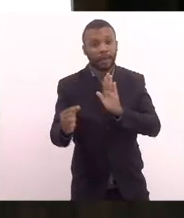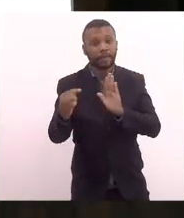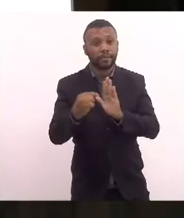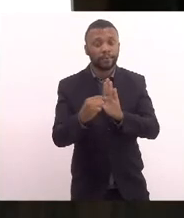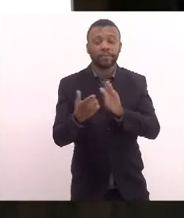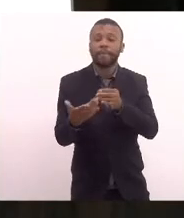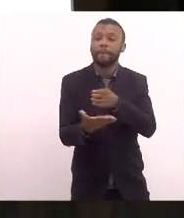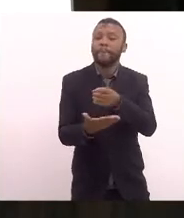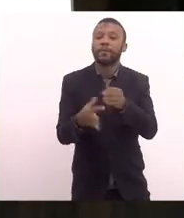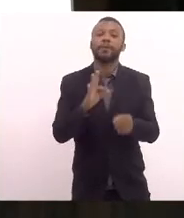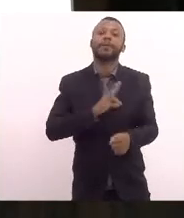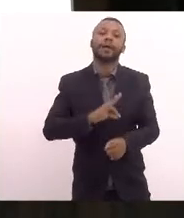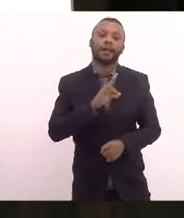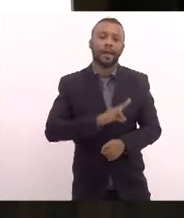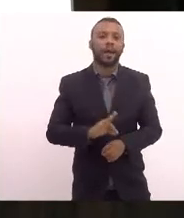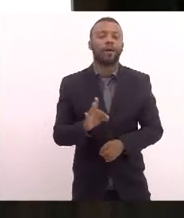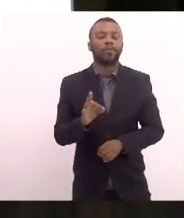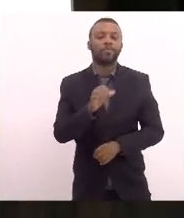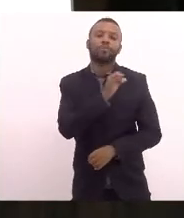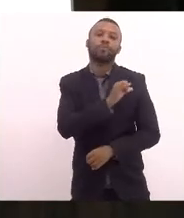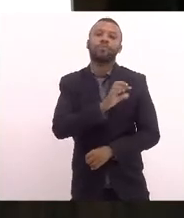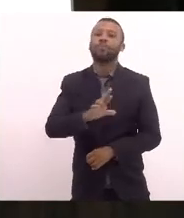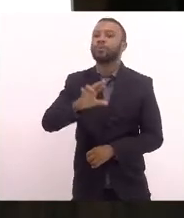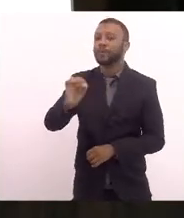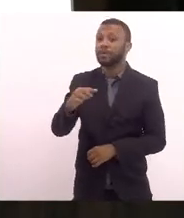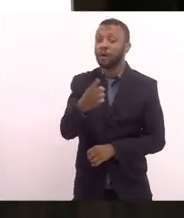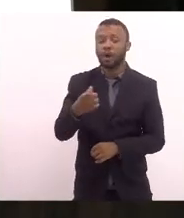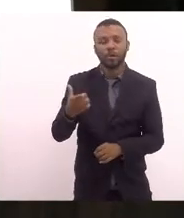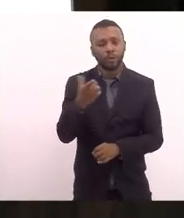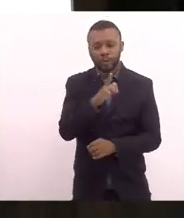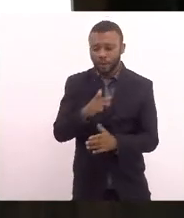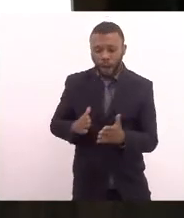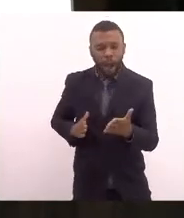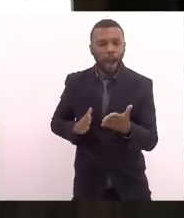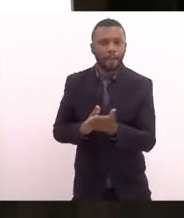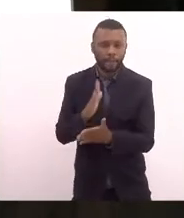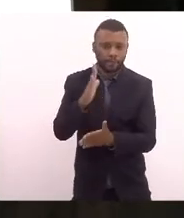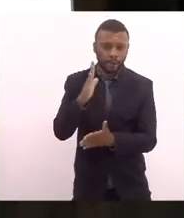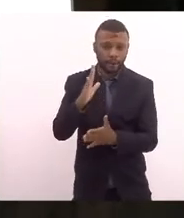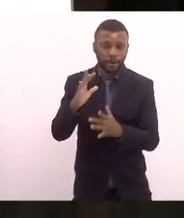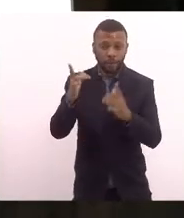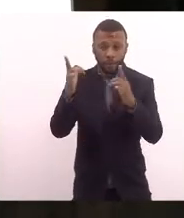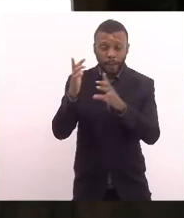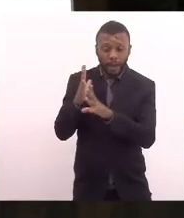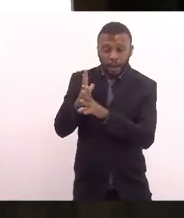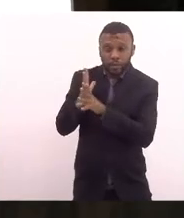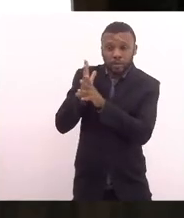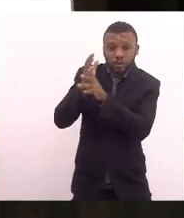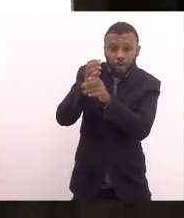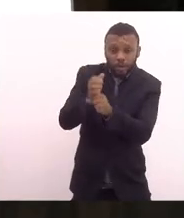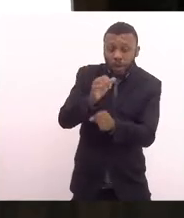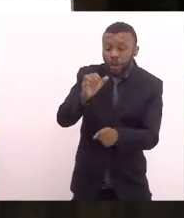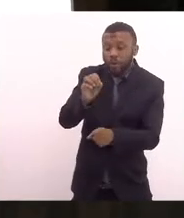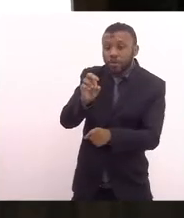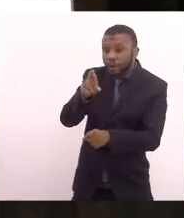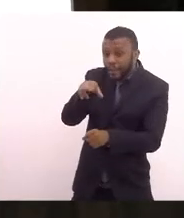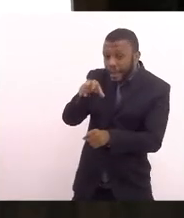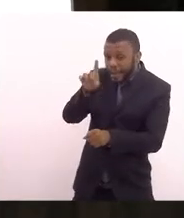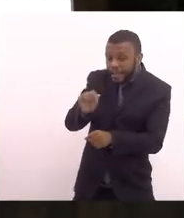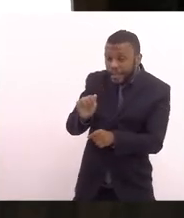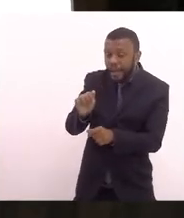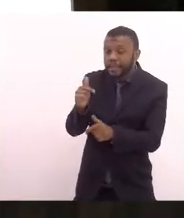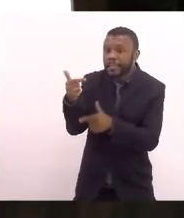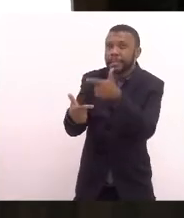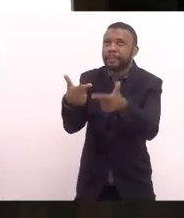de Janeiro. Nós aprovamos uma jornada, não jornada de trabalho, porque eu não